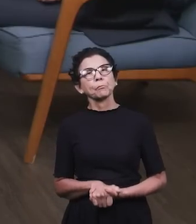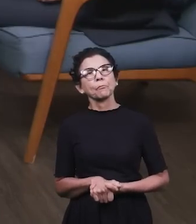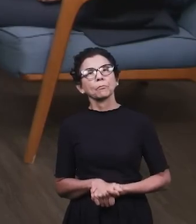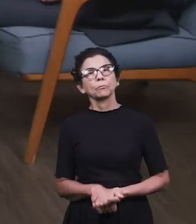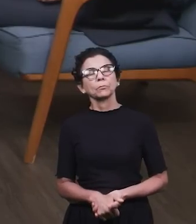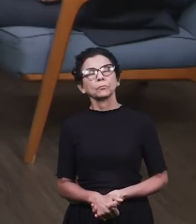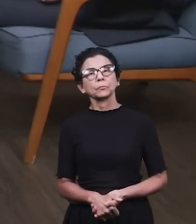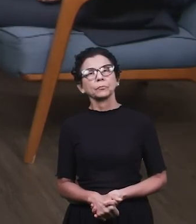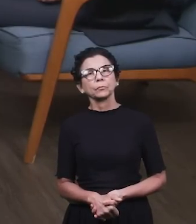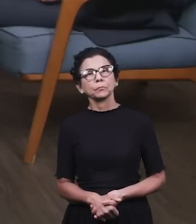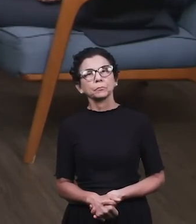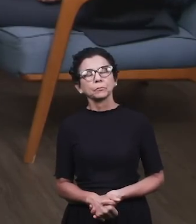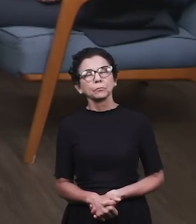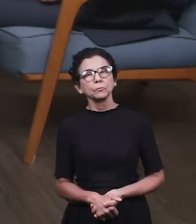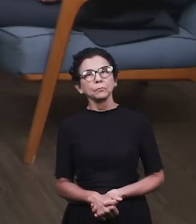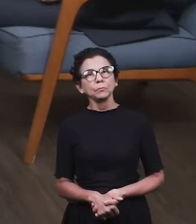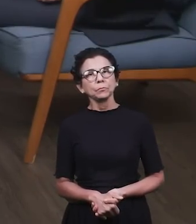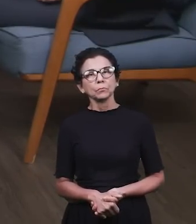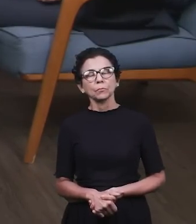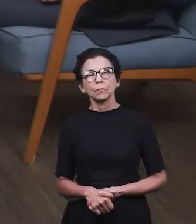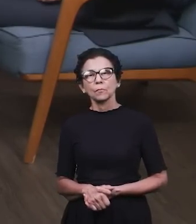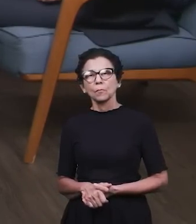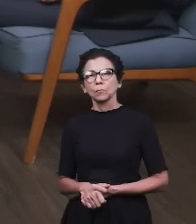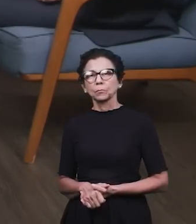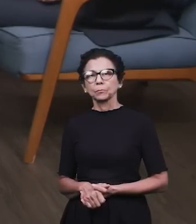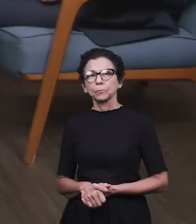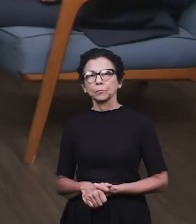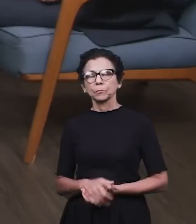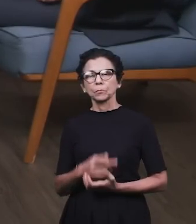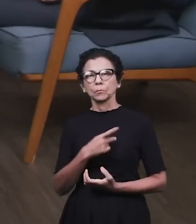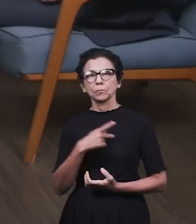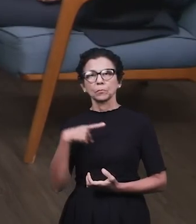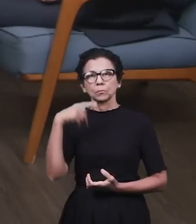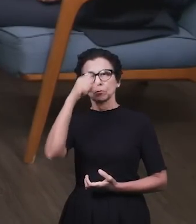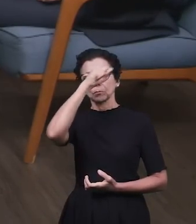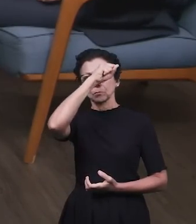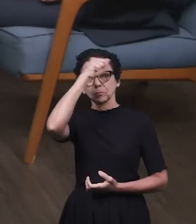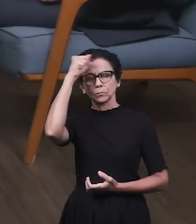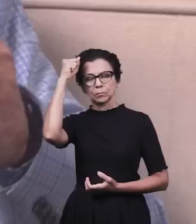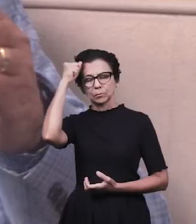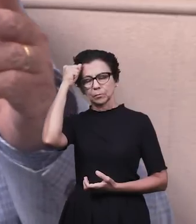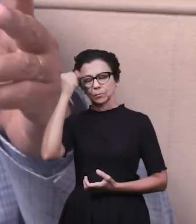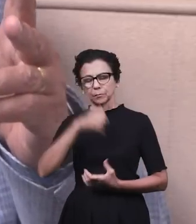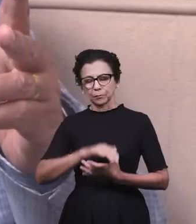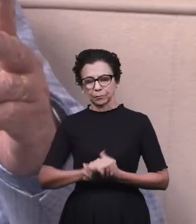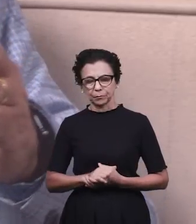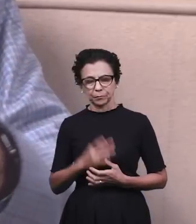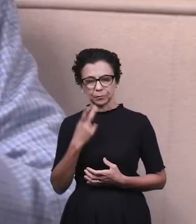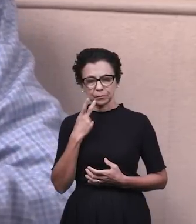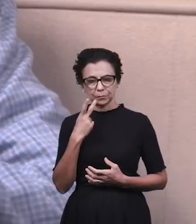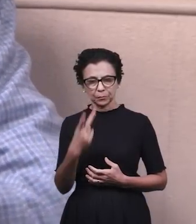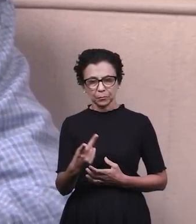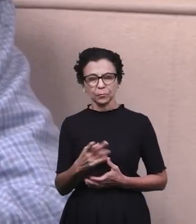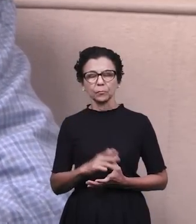Mas, como o Sérgio colocou, o desejo de Deus governar o